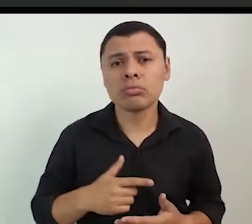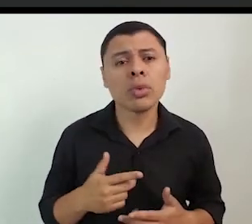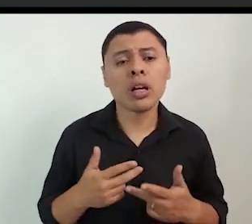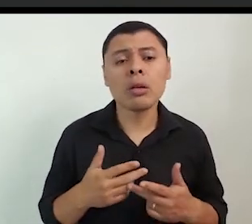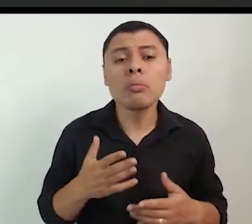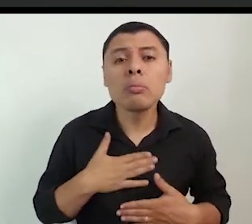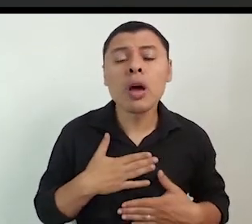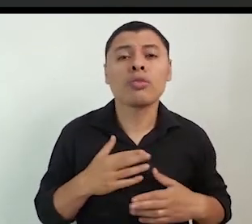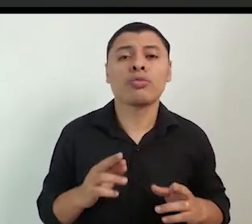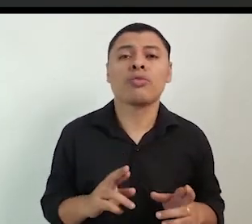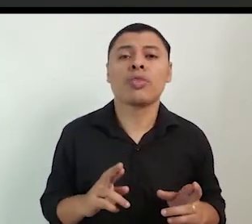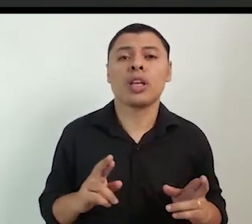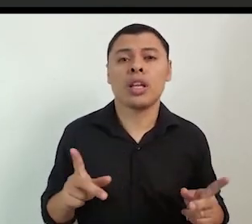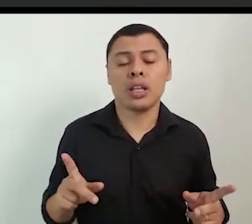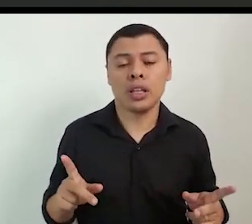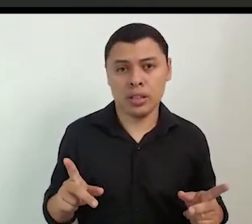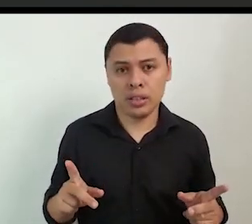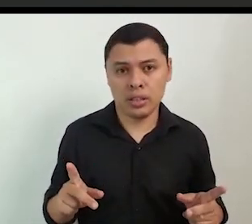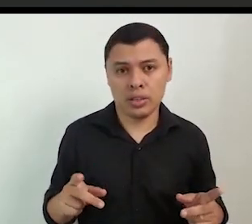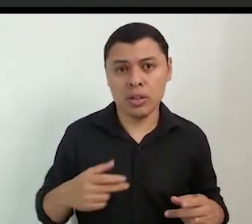diferente, é algo que me torna,